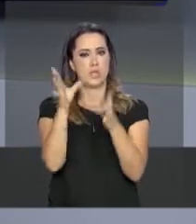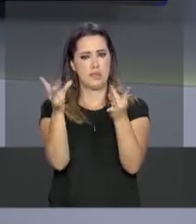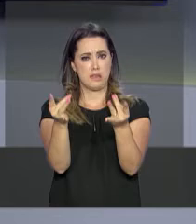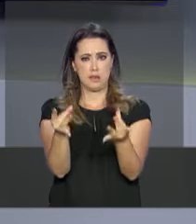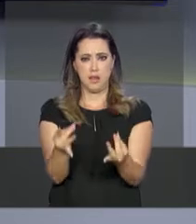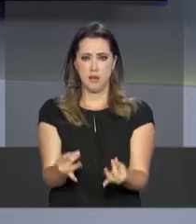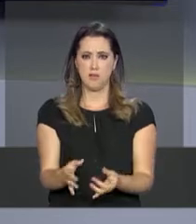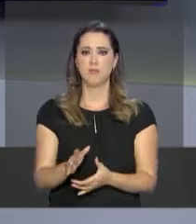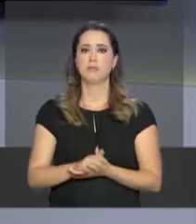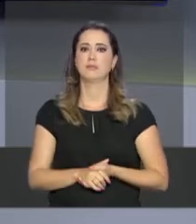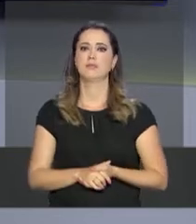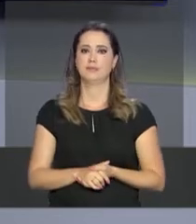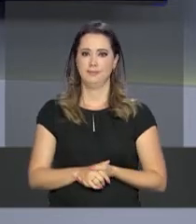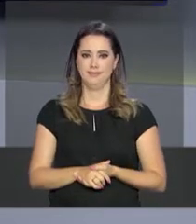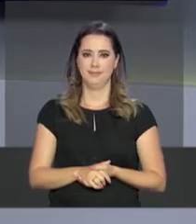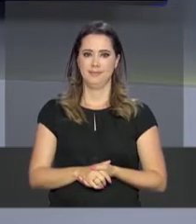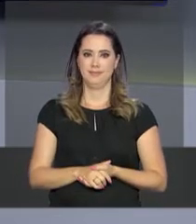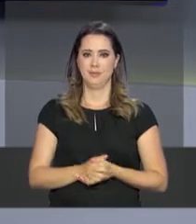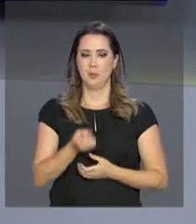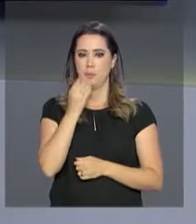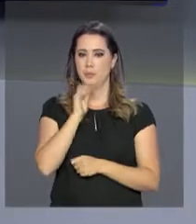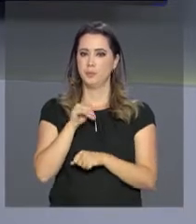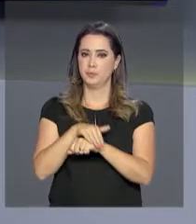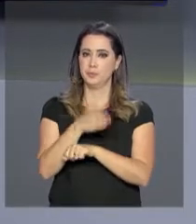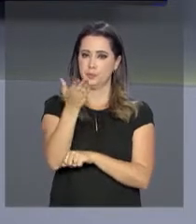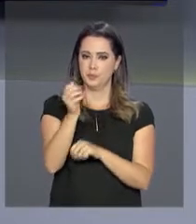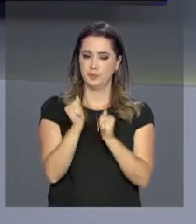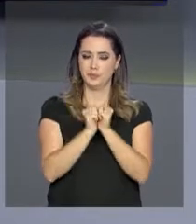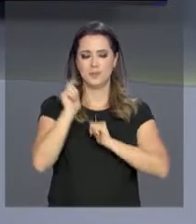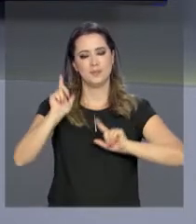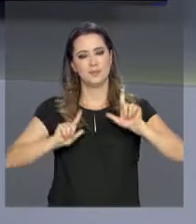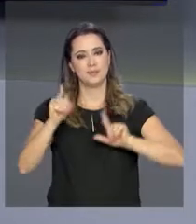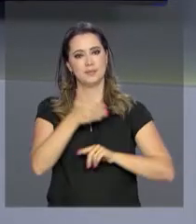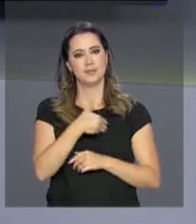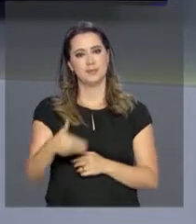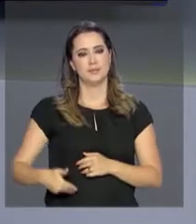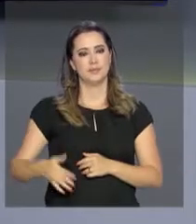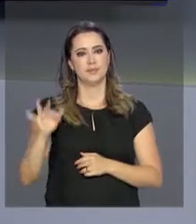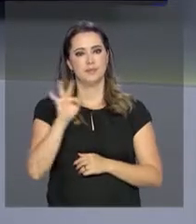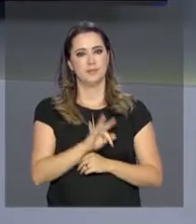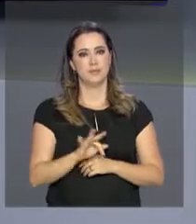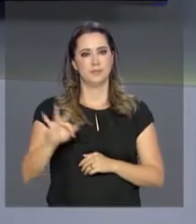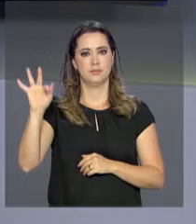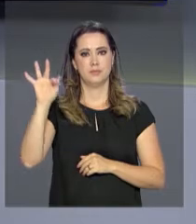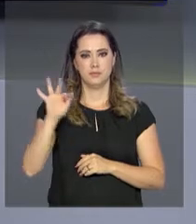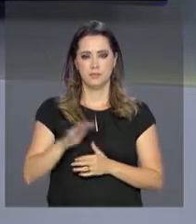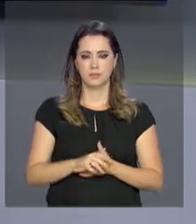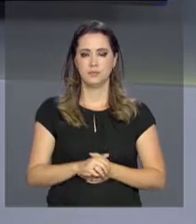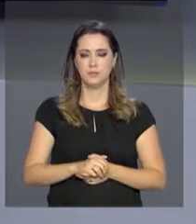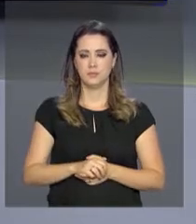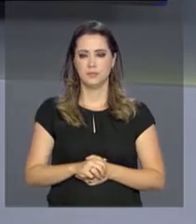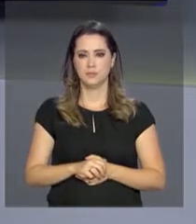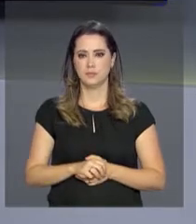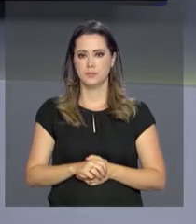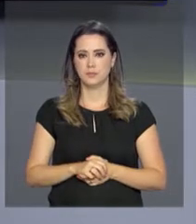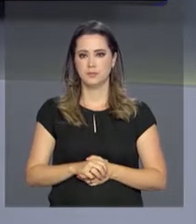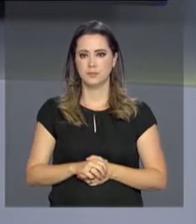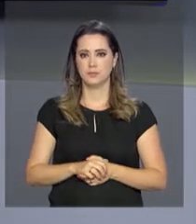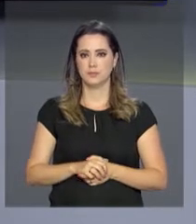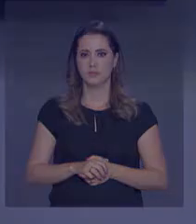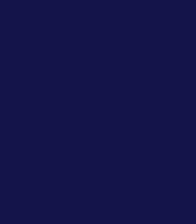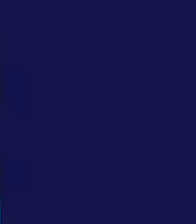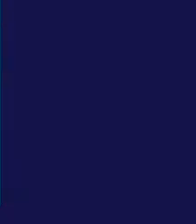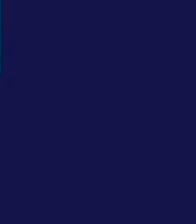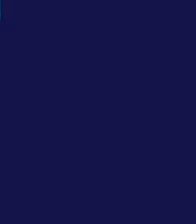disponíveis em nosso canal no youtube uma boa noite pra você continue com a gente aqui na nbr a tv do governo federal